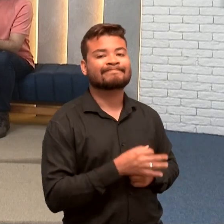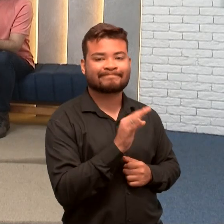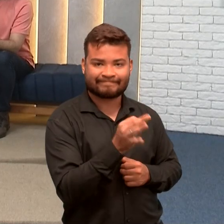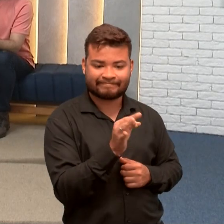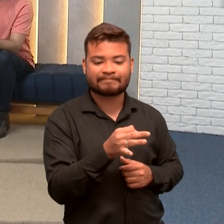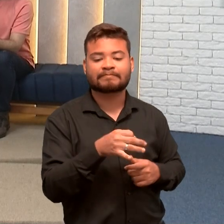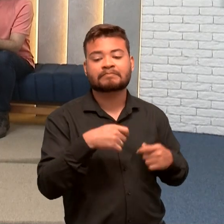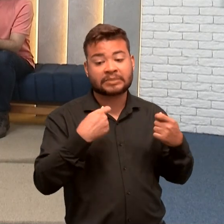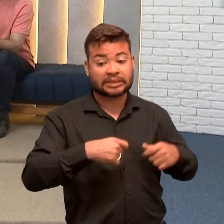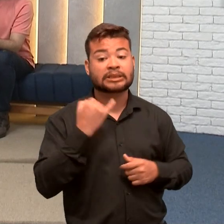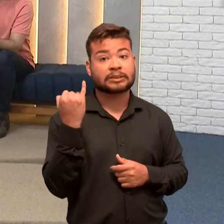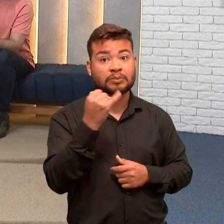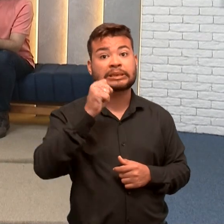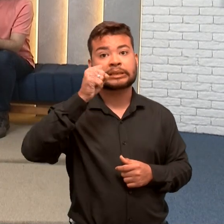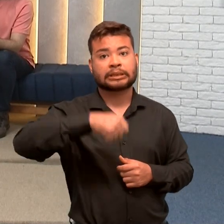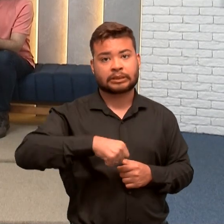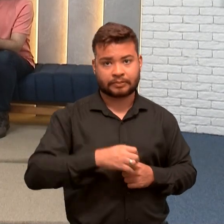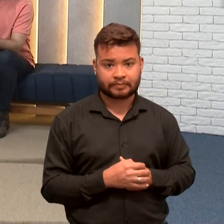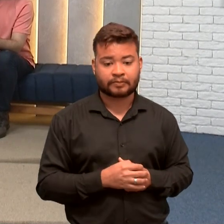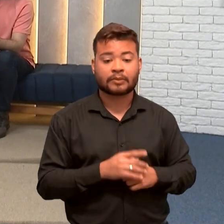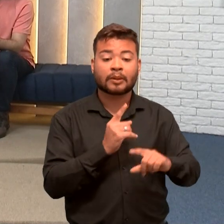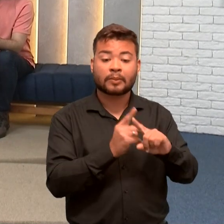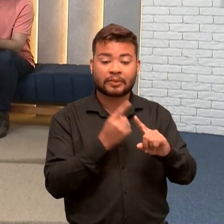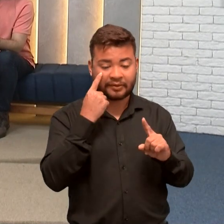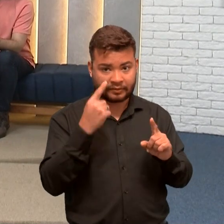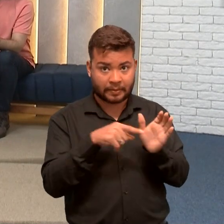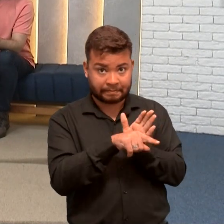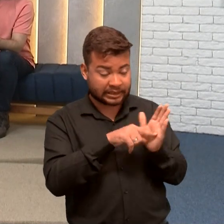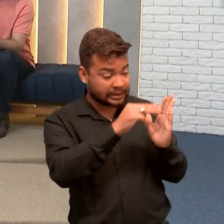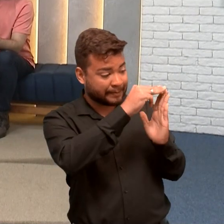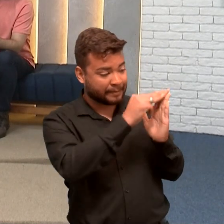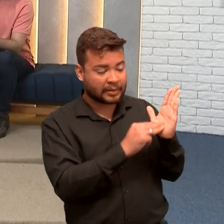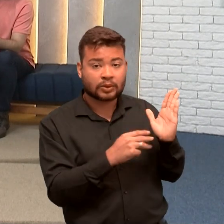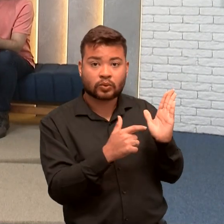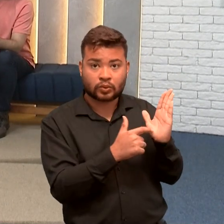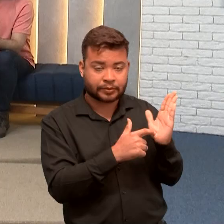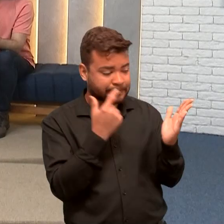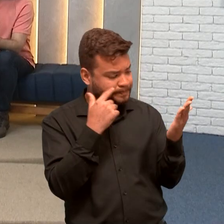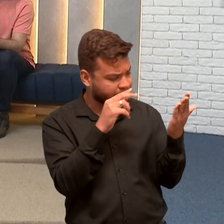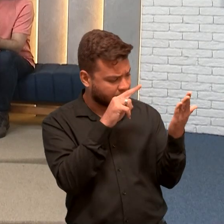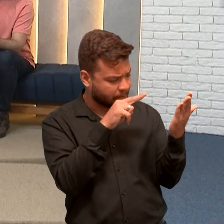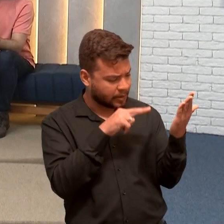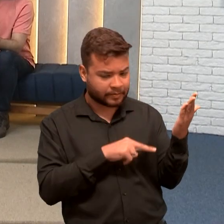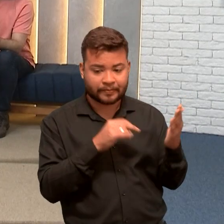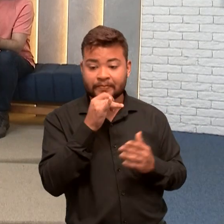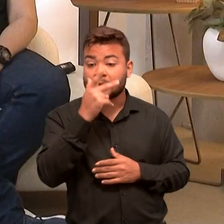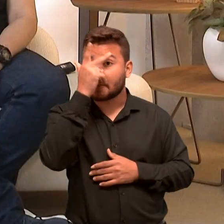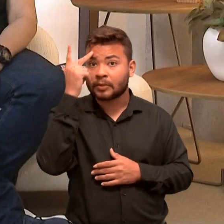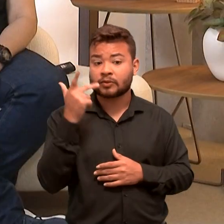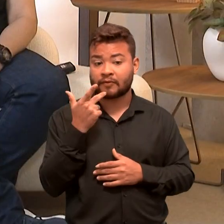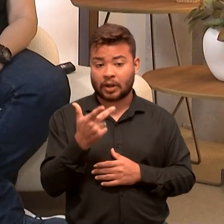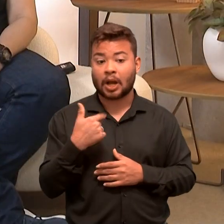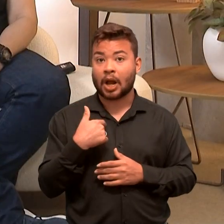extremamente importante, porque quando a gente vai olhar a metodologia da pesquisa, Então, se o pesquisador fala, eu vou aplicar